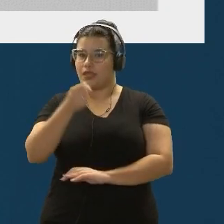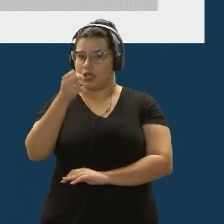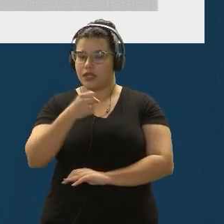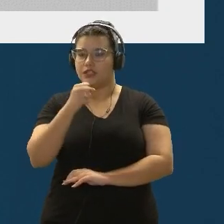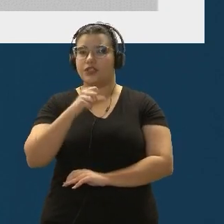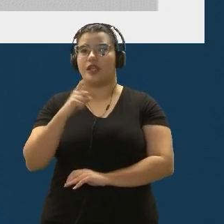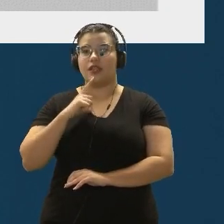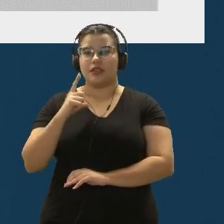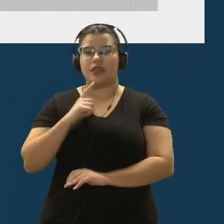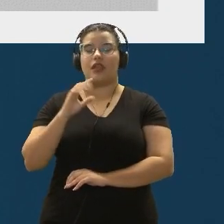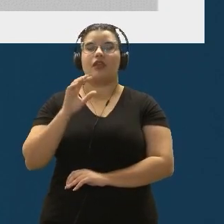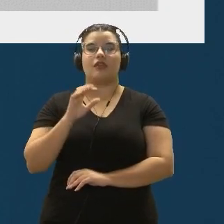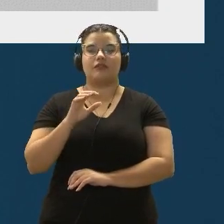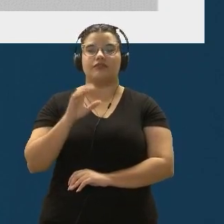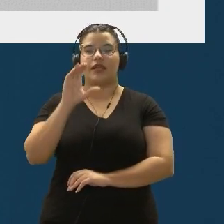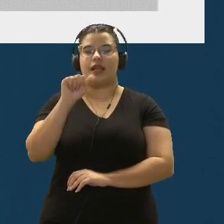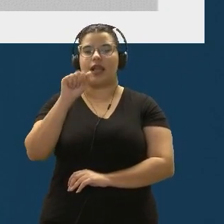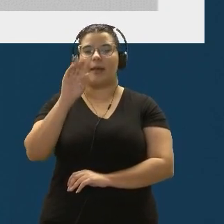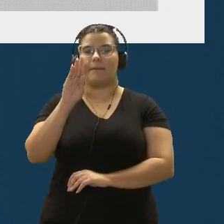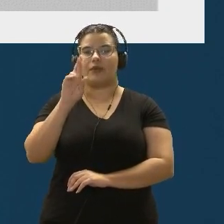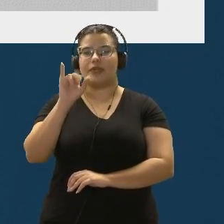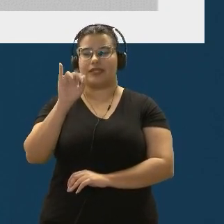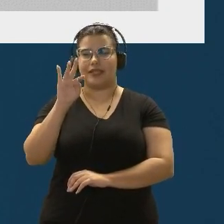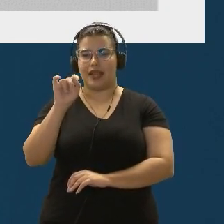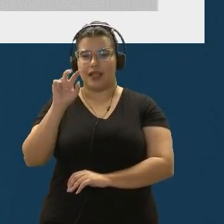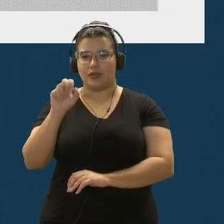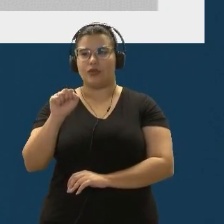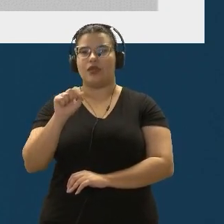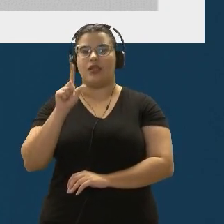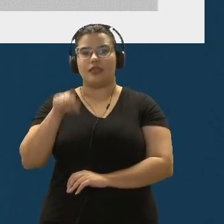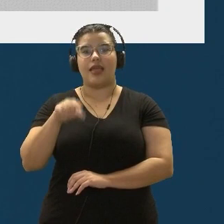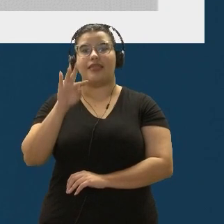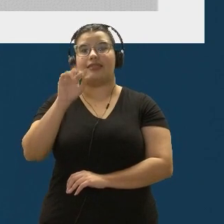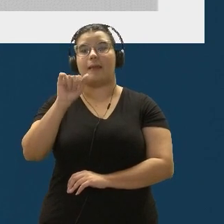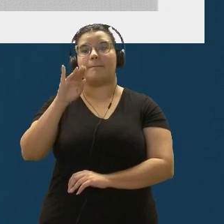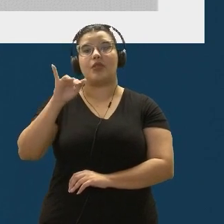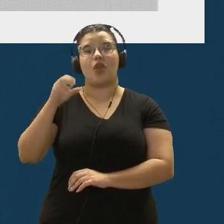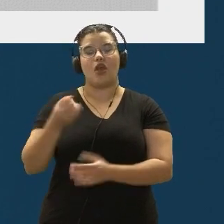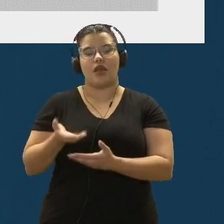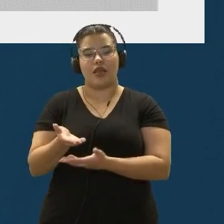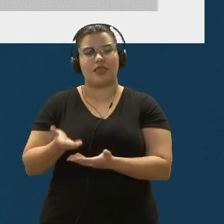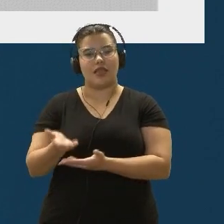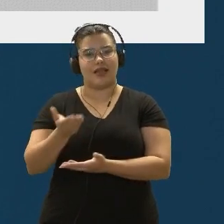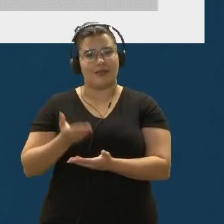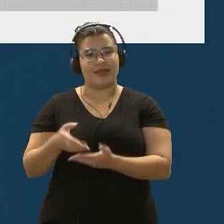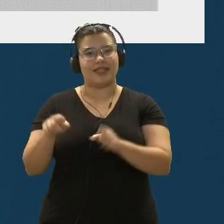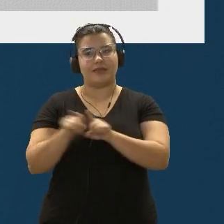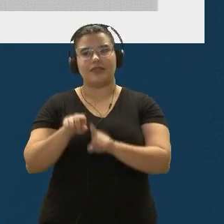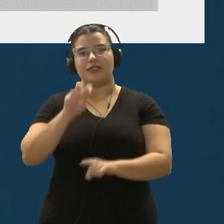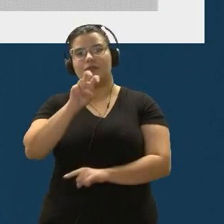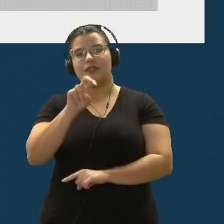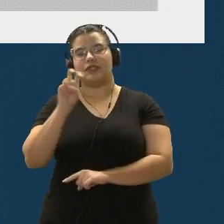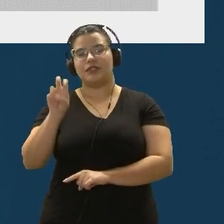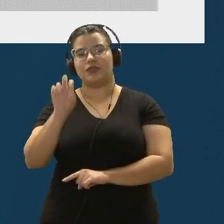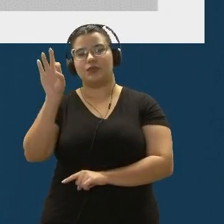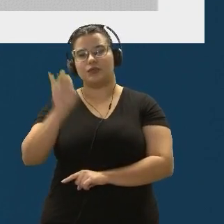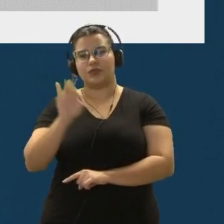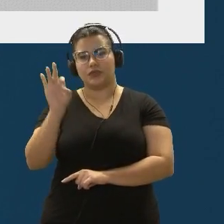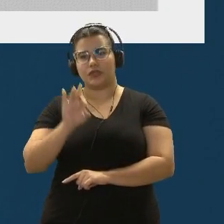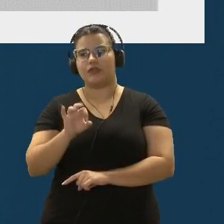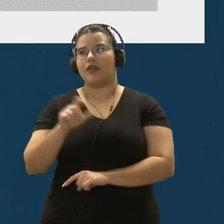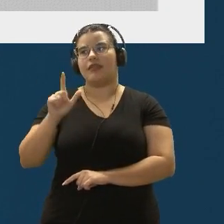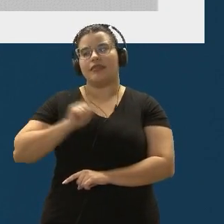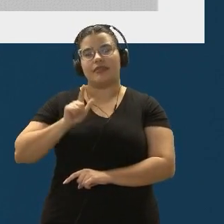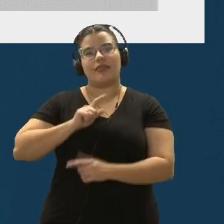fonte de carboidrato 55% de amido modificado de tapioca e 45% de isomaltulose, que